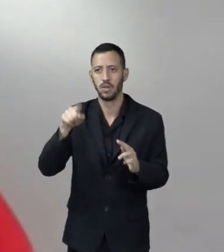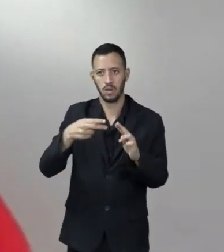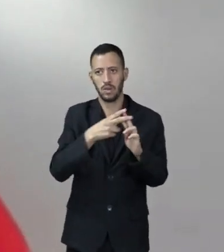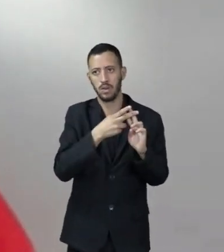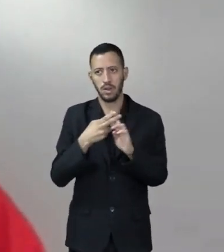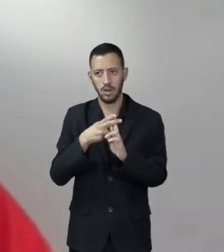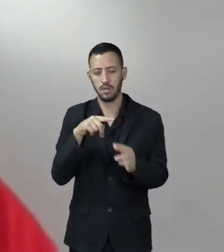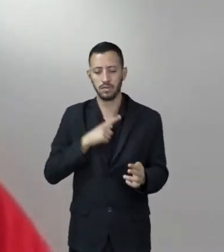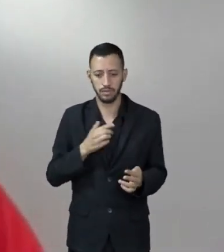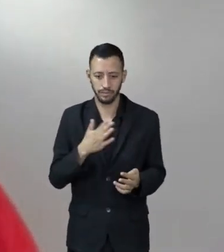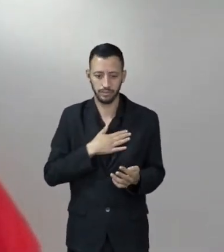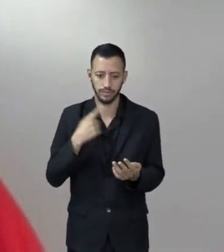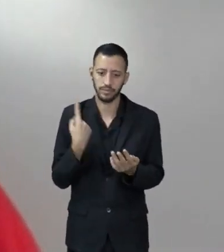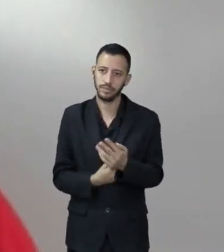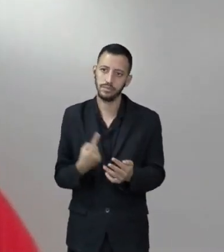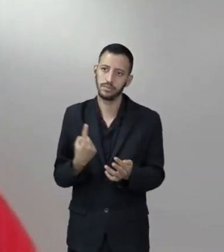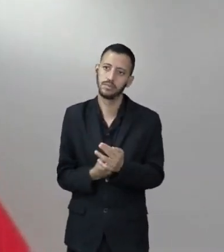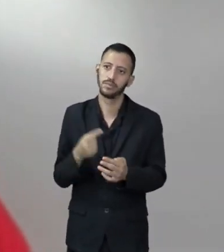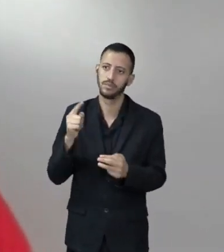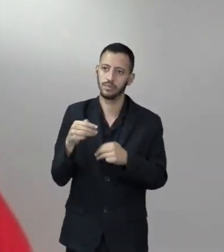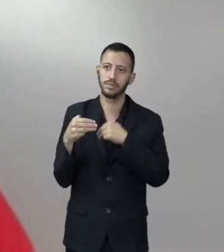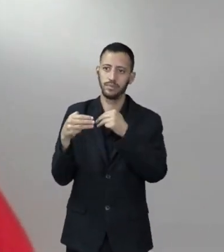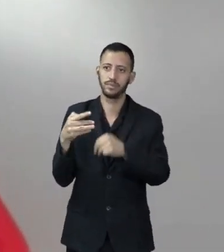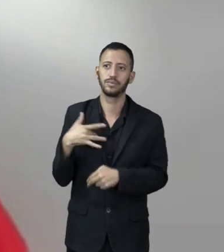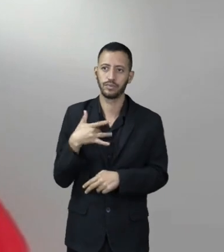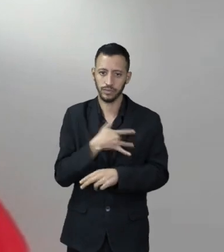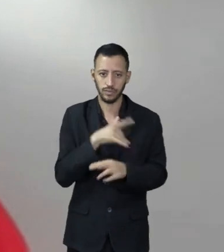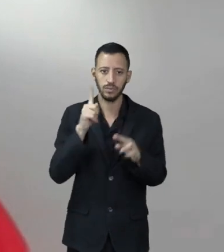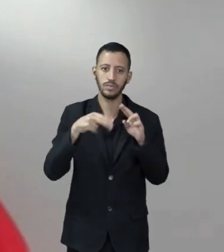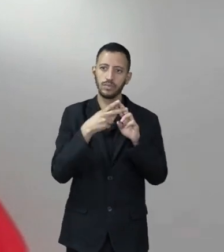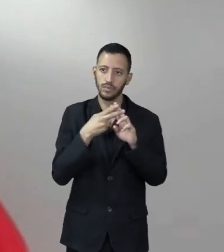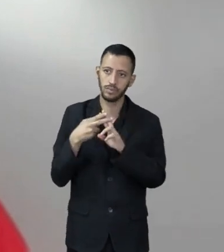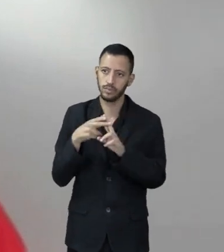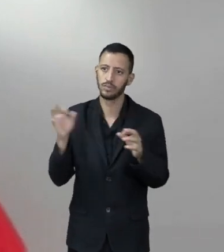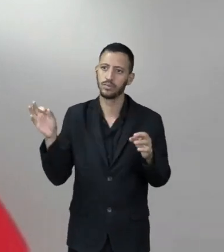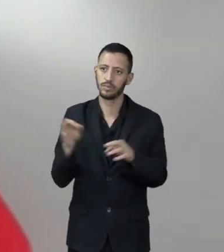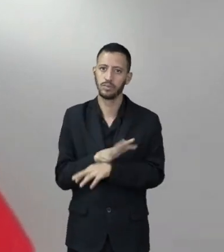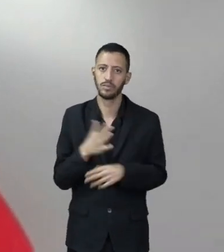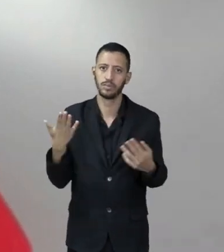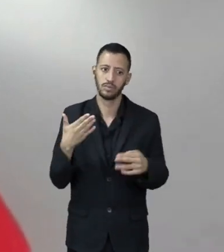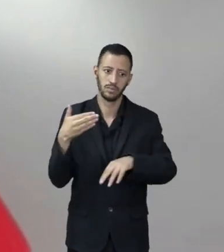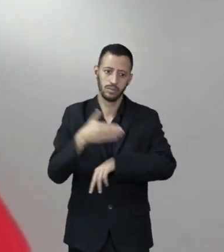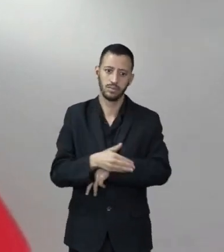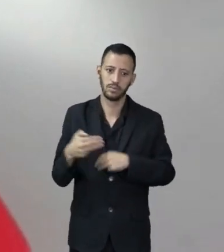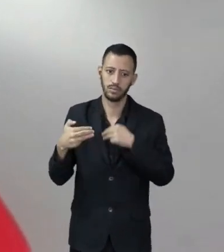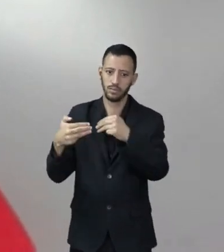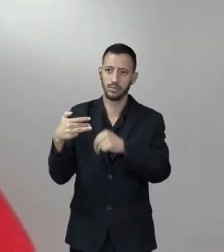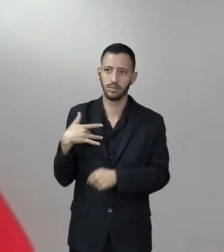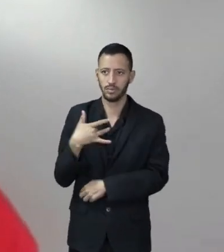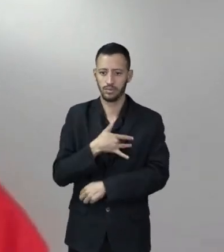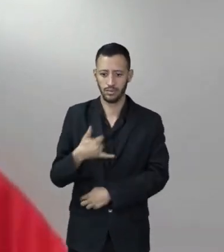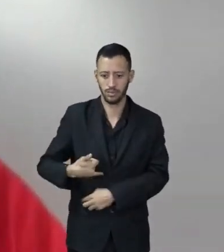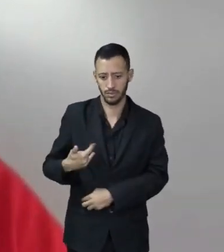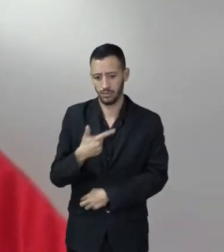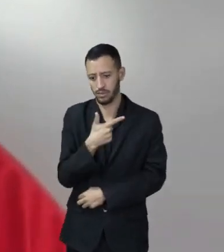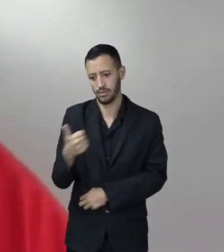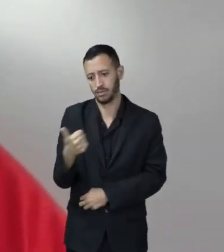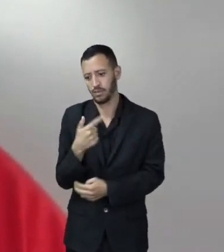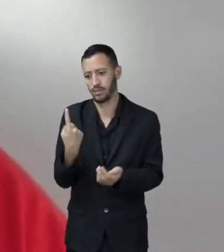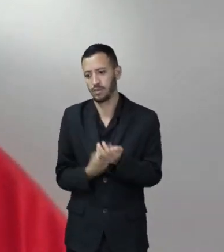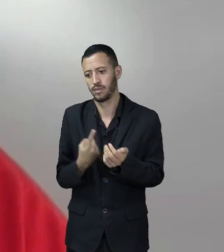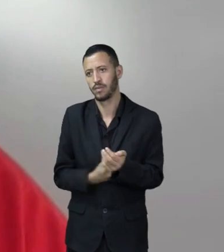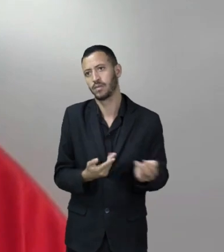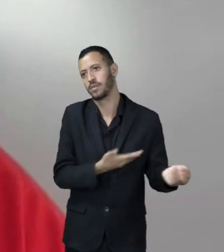meu compromisso nessa minha volta ao Ministério da Saúde é com o SUS. E finalizando, eu entrei no Ministério da Saúde com 21 anos, a convite do Dr.